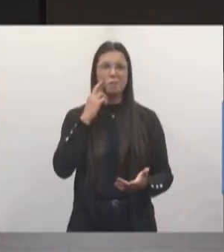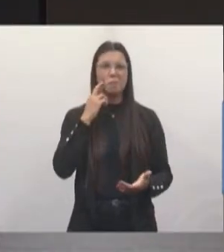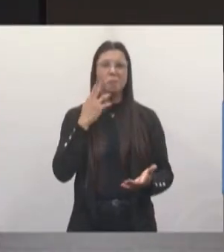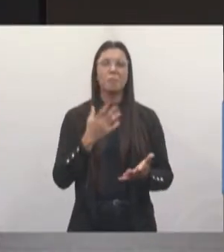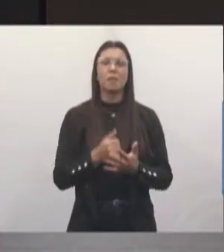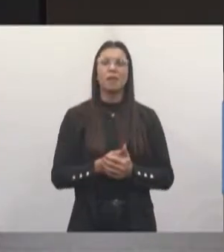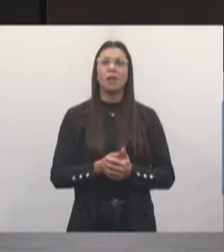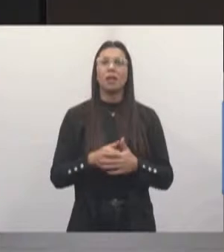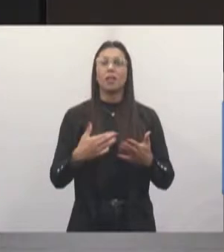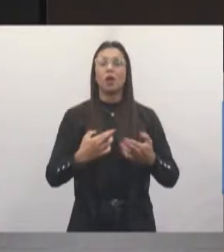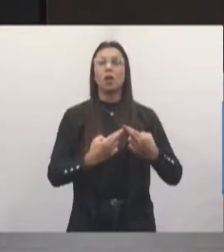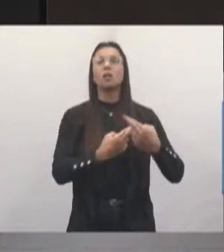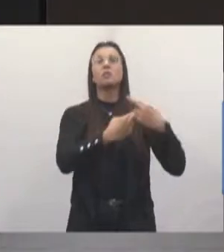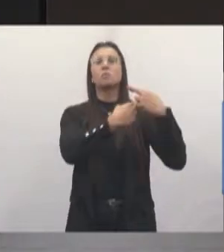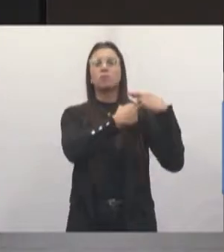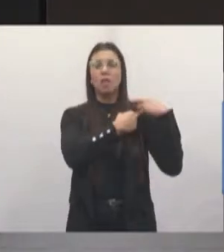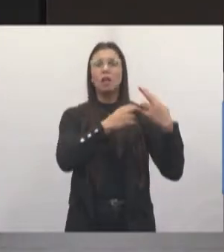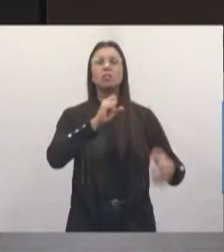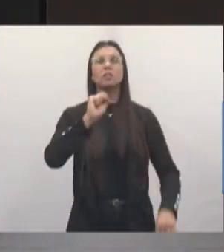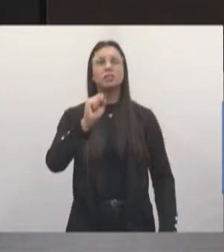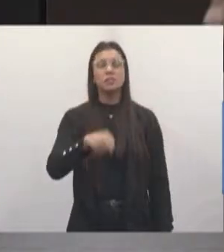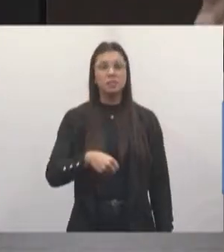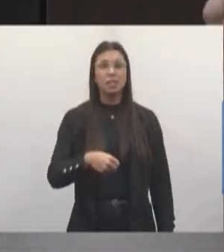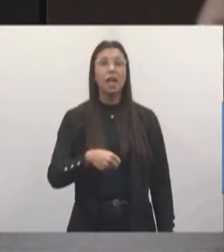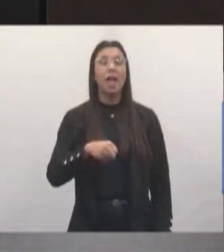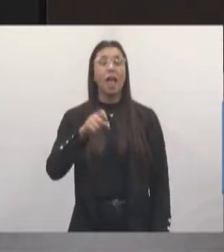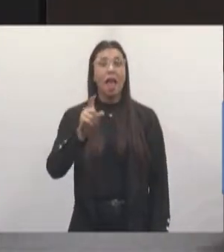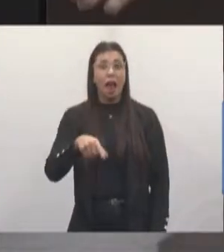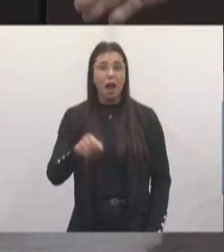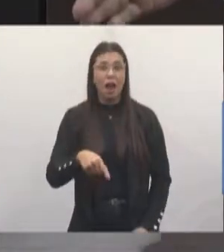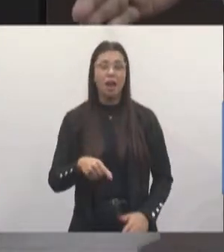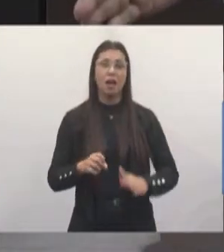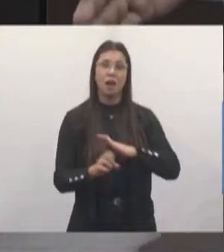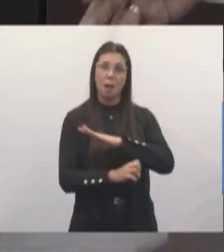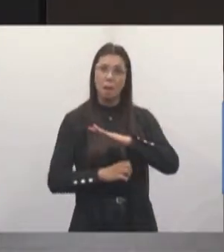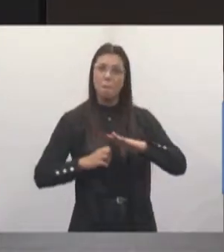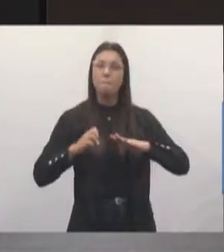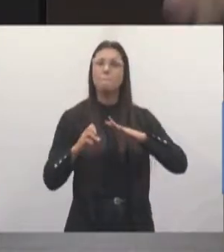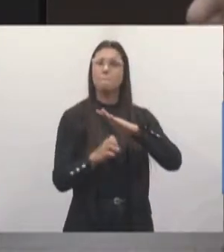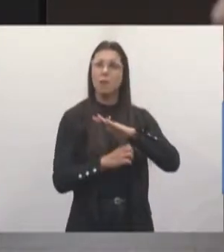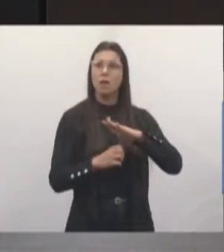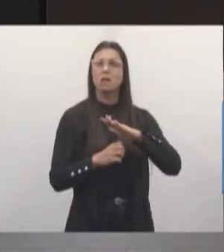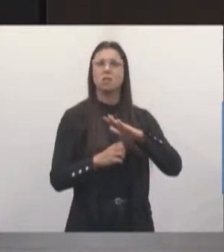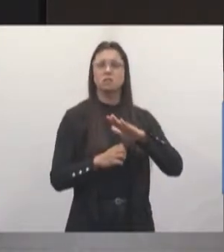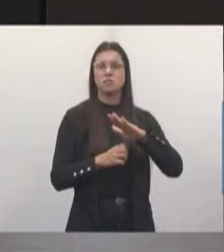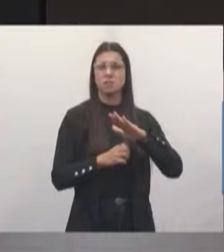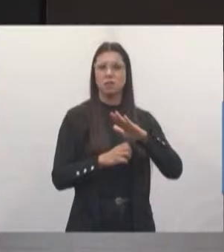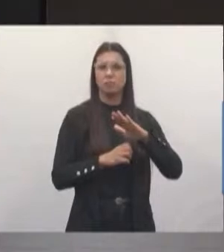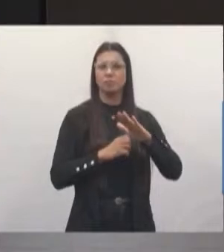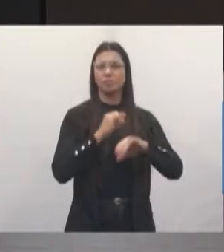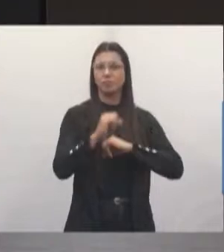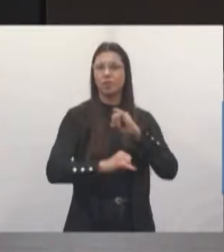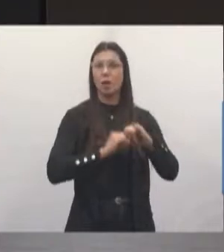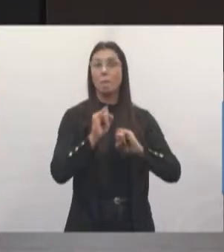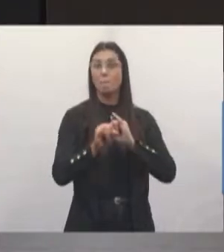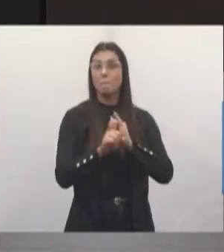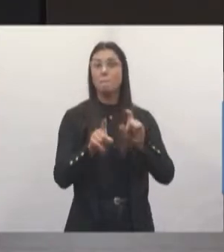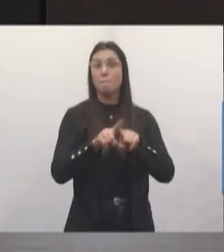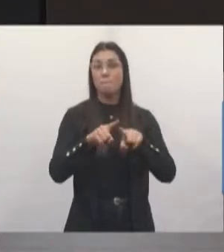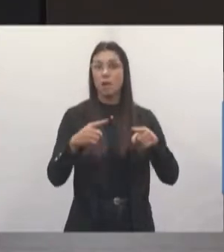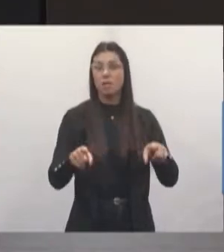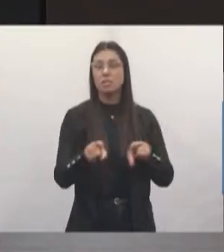E a responsabilidade, sim, é das empresas de informática, mas, porém, a EDP que manda no poste.